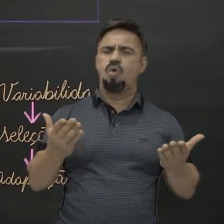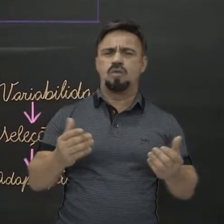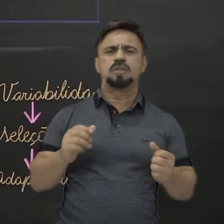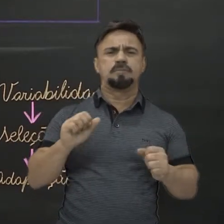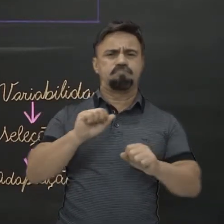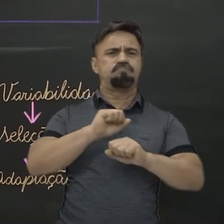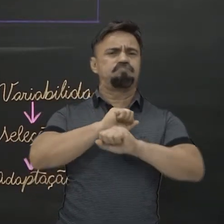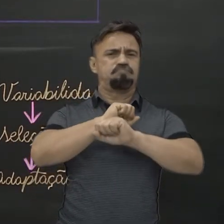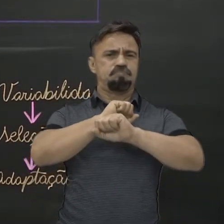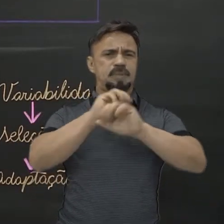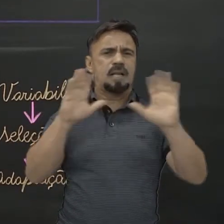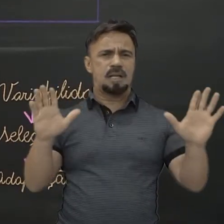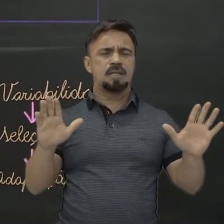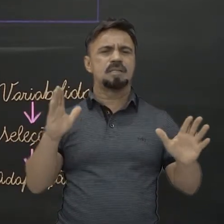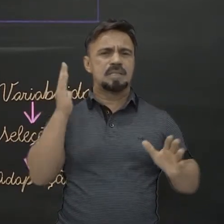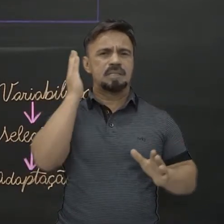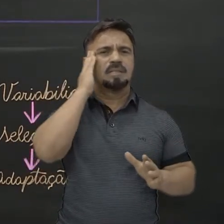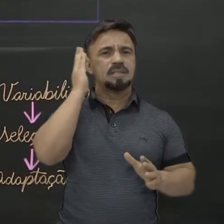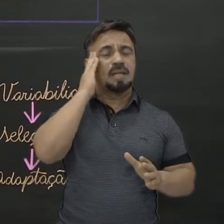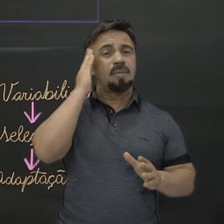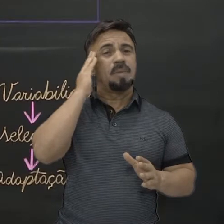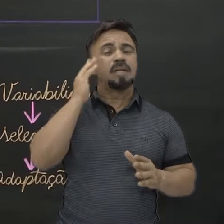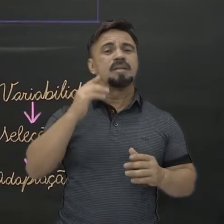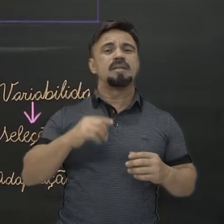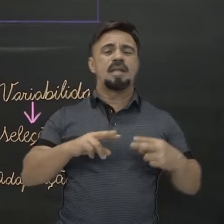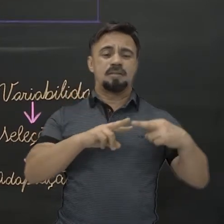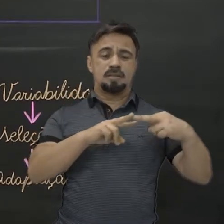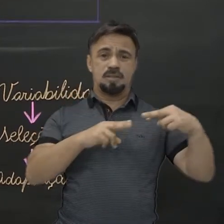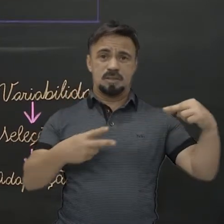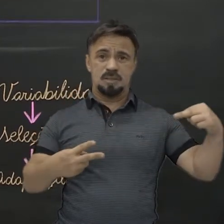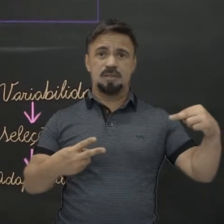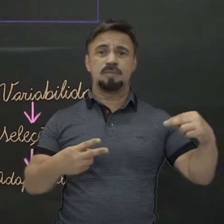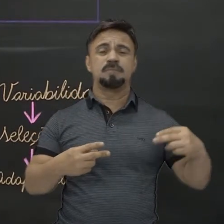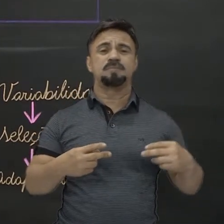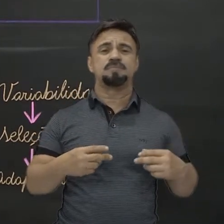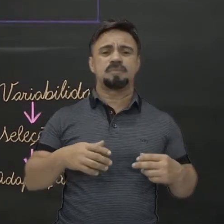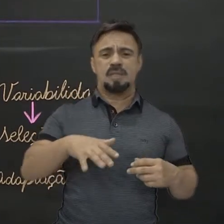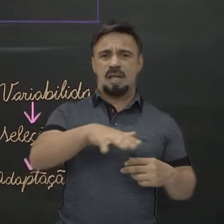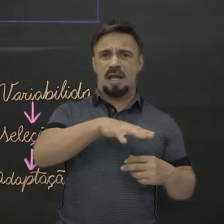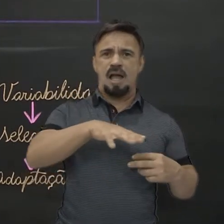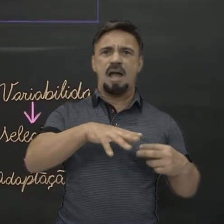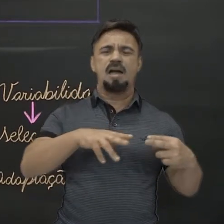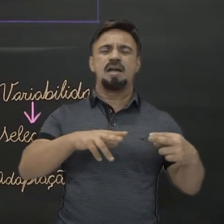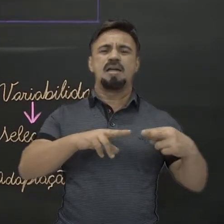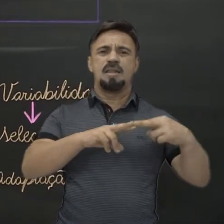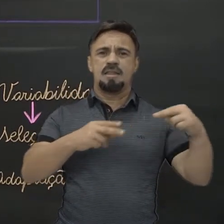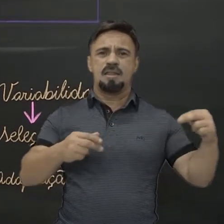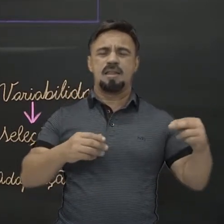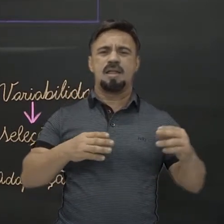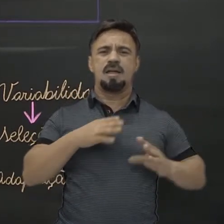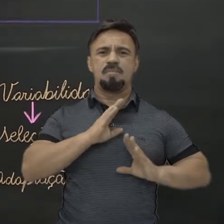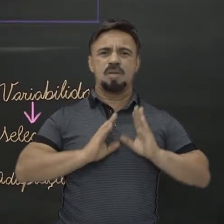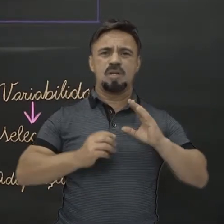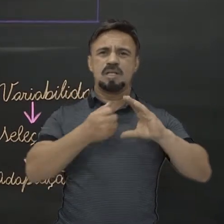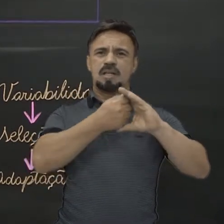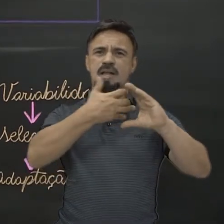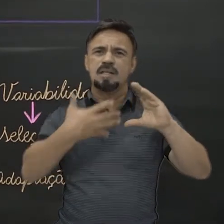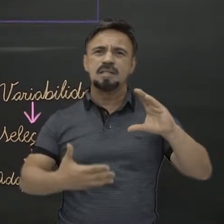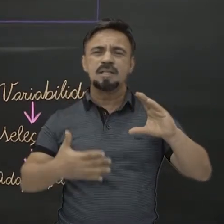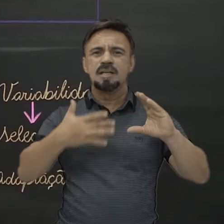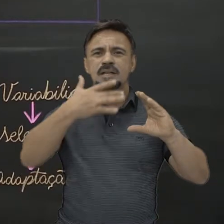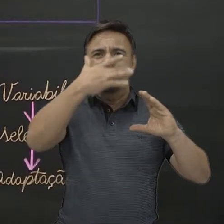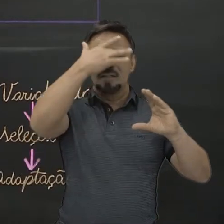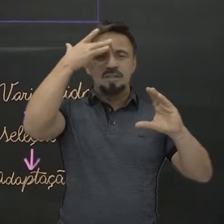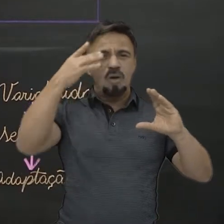respeito, porque temos uma ferramenta, temos a genética, uma área da biologia que estuda a transmissão das características entre os seres,